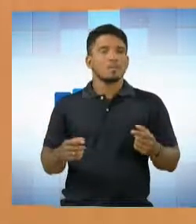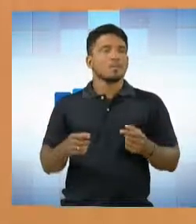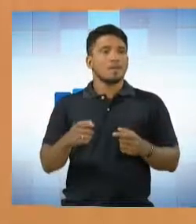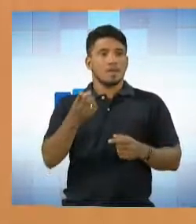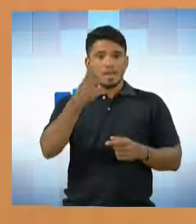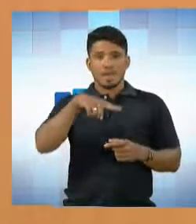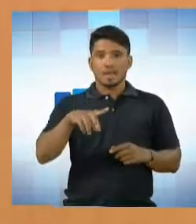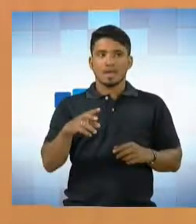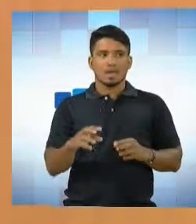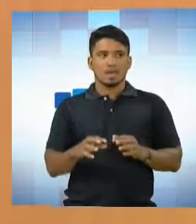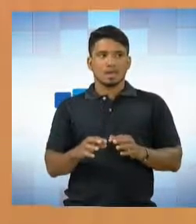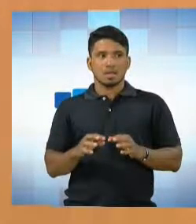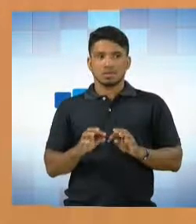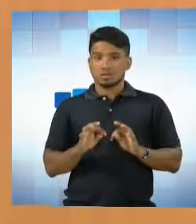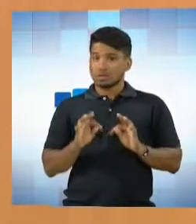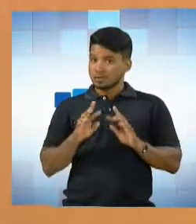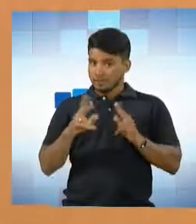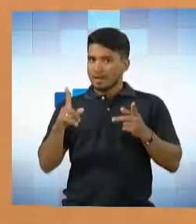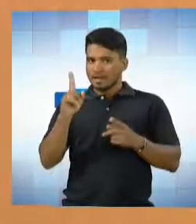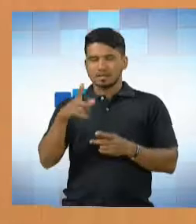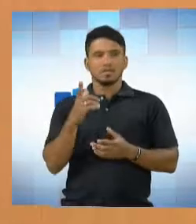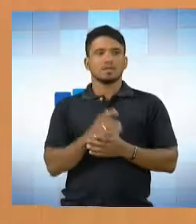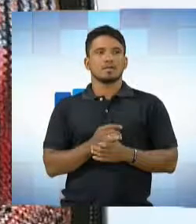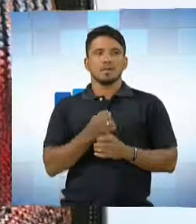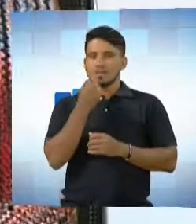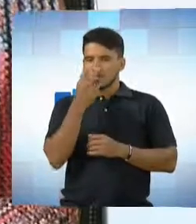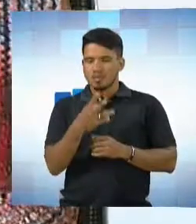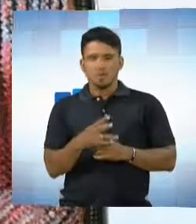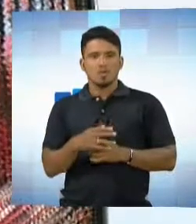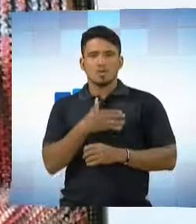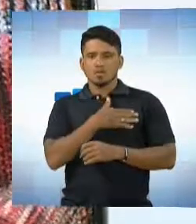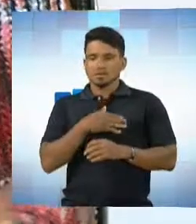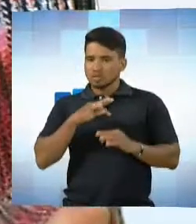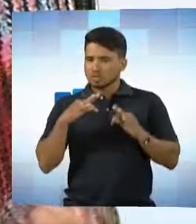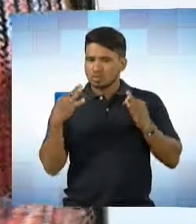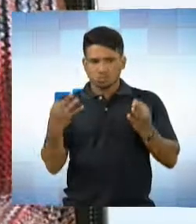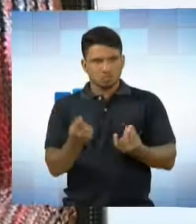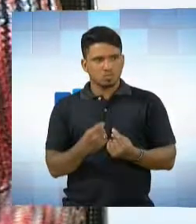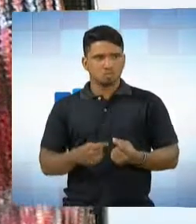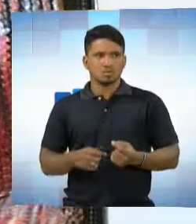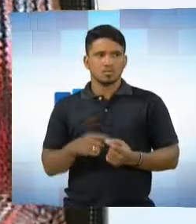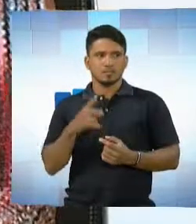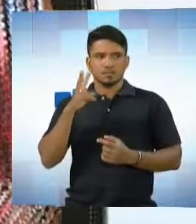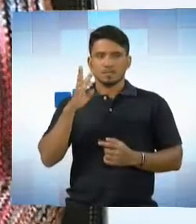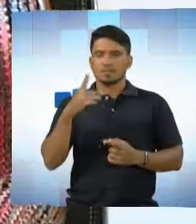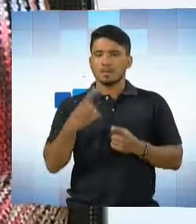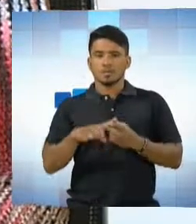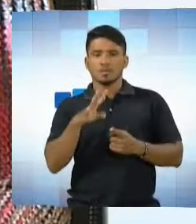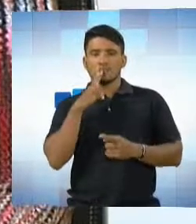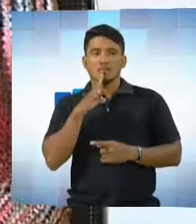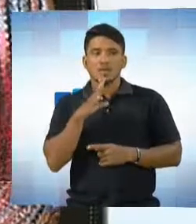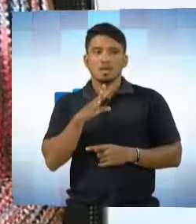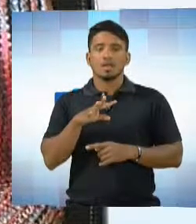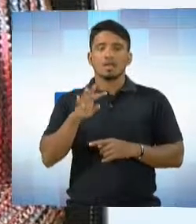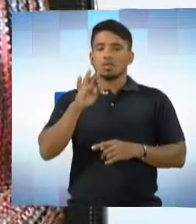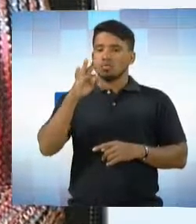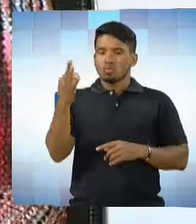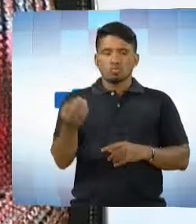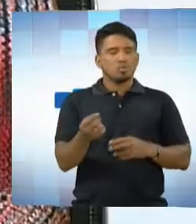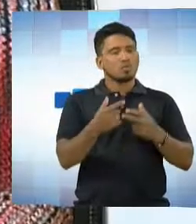ser eclético. Isso é bom. É Isso bom? é sim, porque você fica embasado de todos os